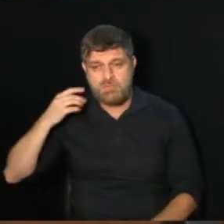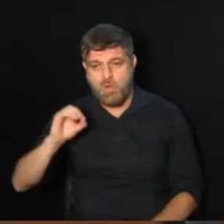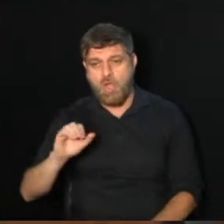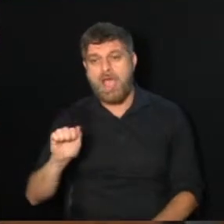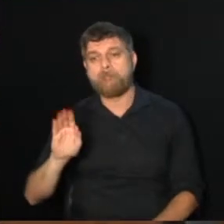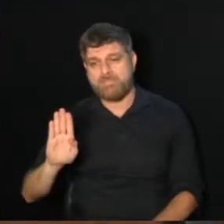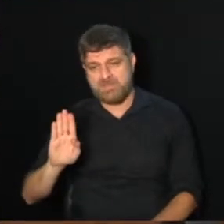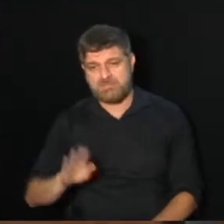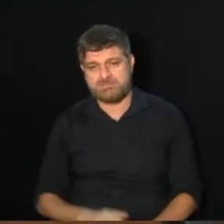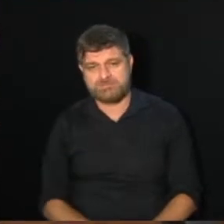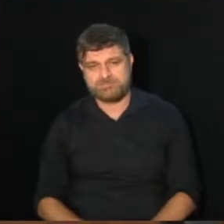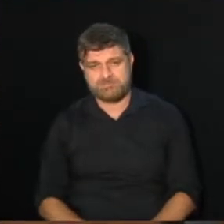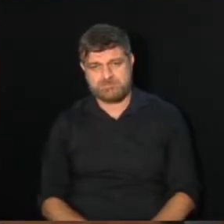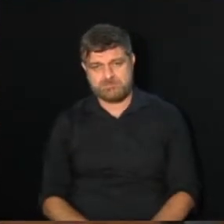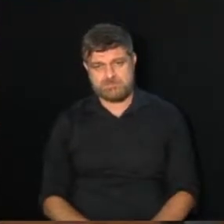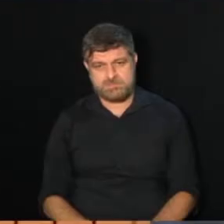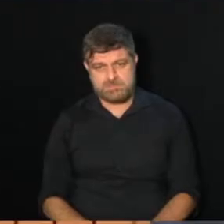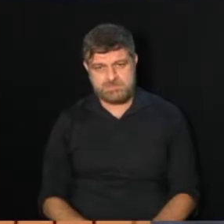Braga. Eu